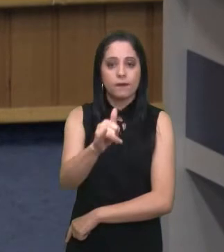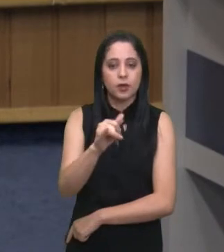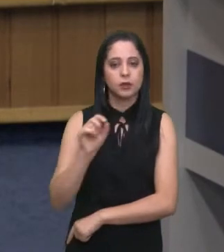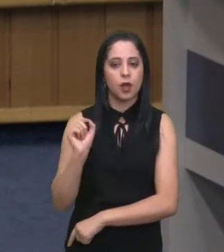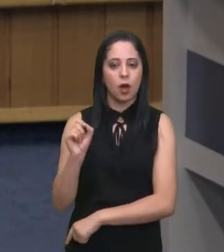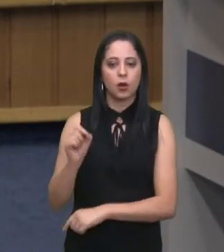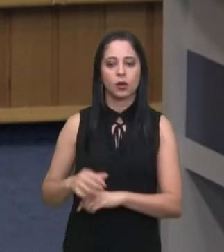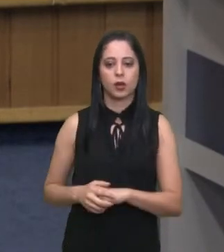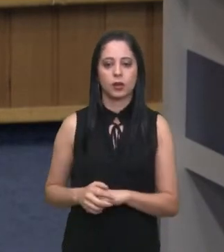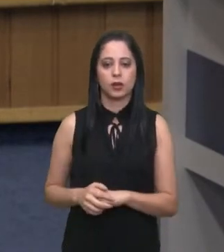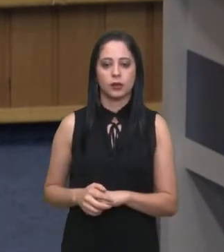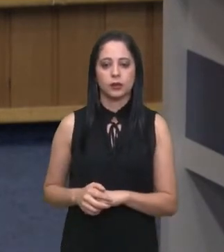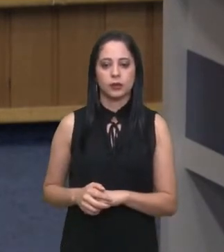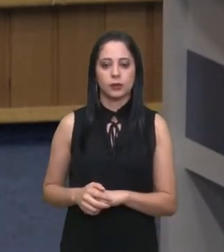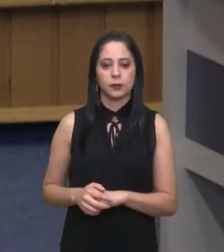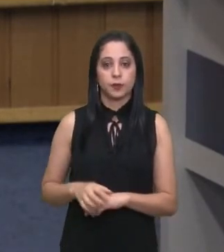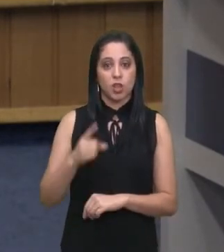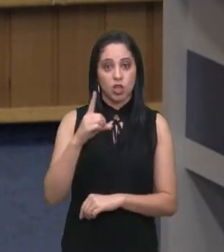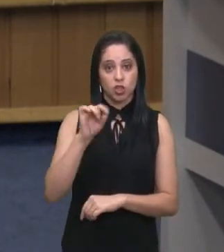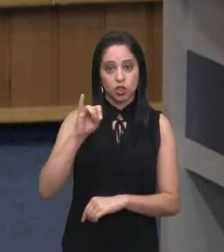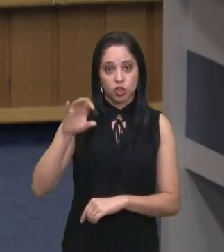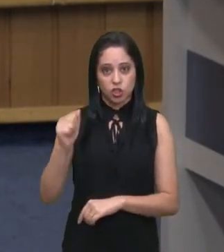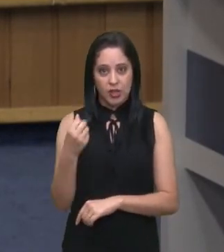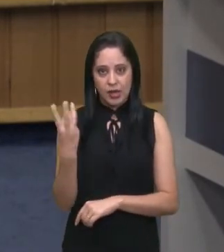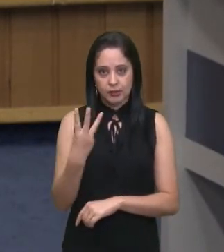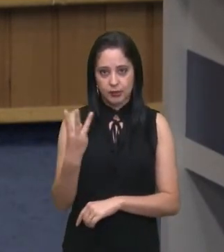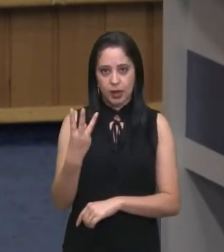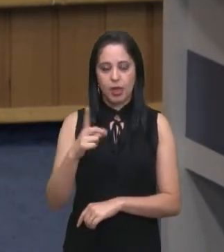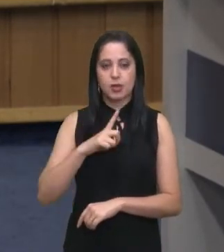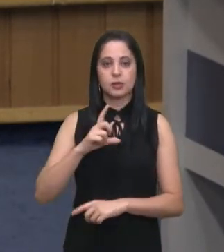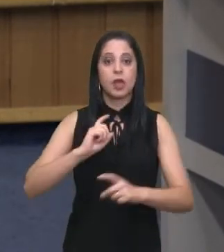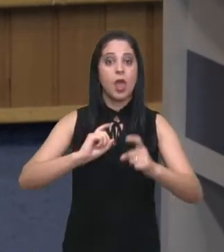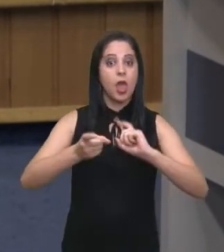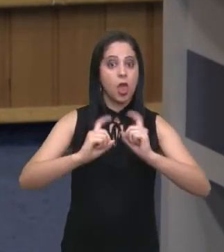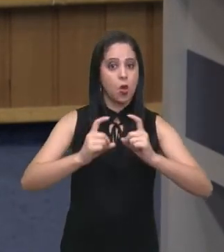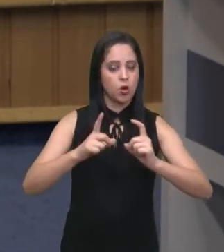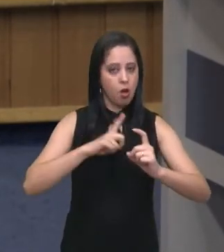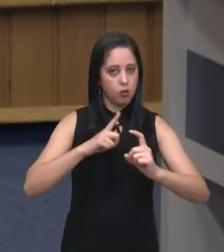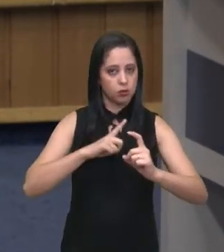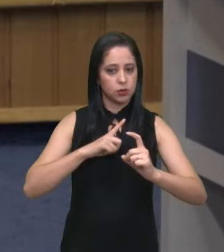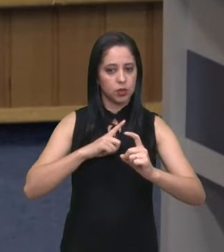que nós vamos ter, dia 3 agora, uma reunião do